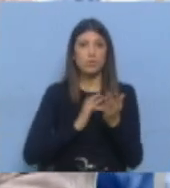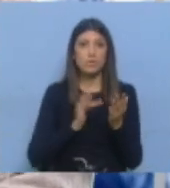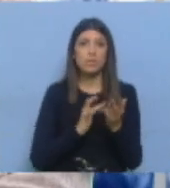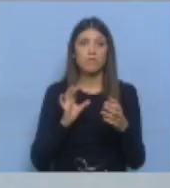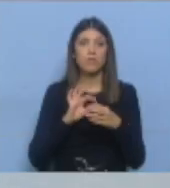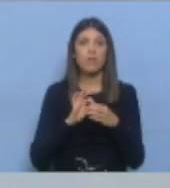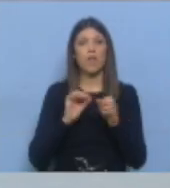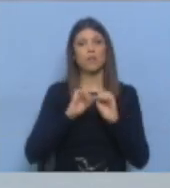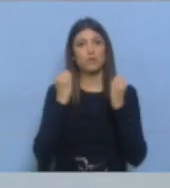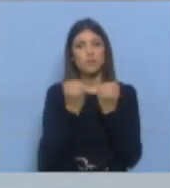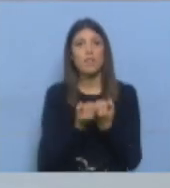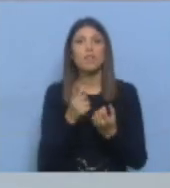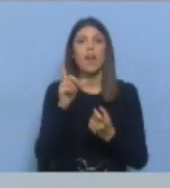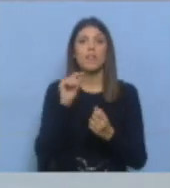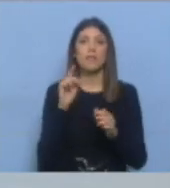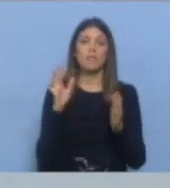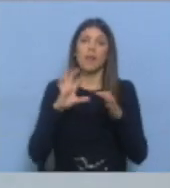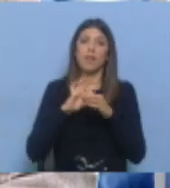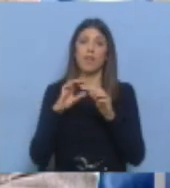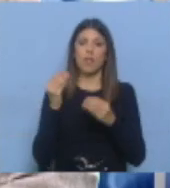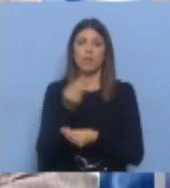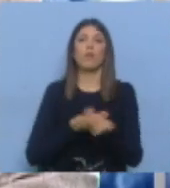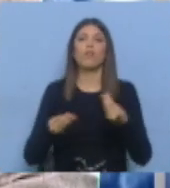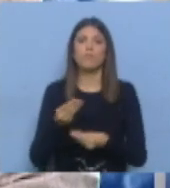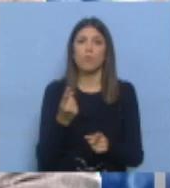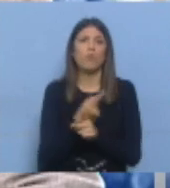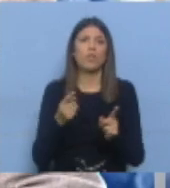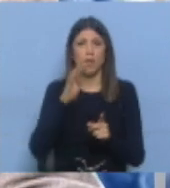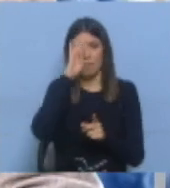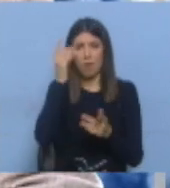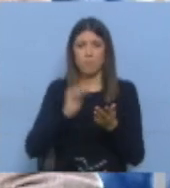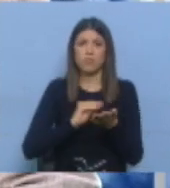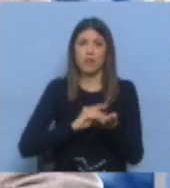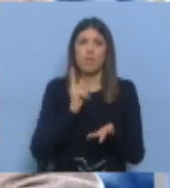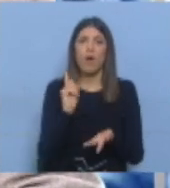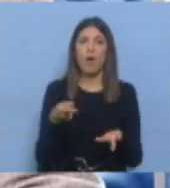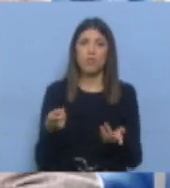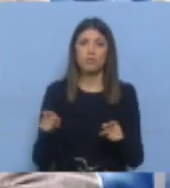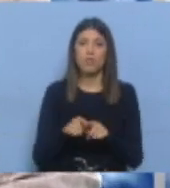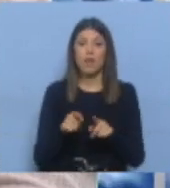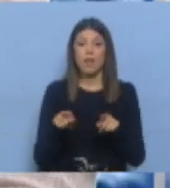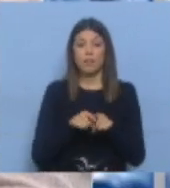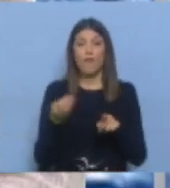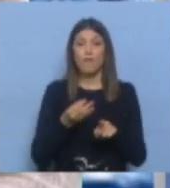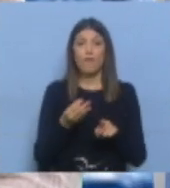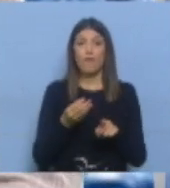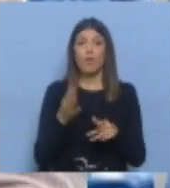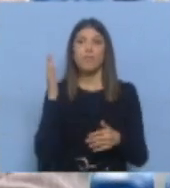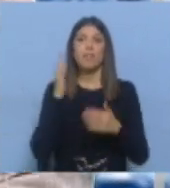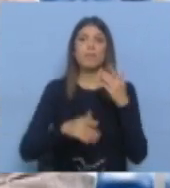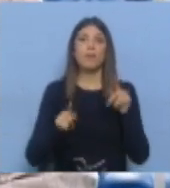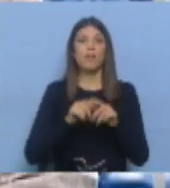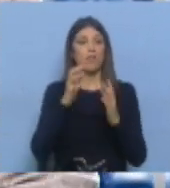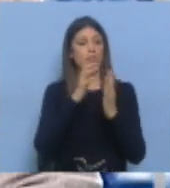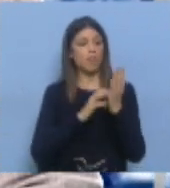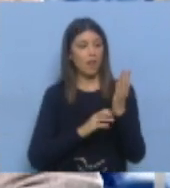tremenda receptividade é no verdade, mundo. É verdade, teve também... No início acho que também foi mais a surpresa de repente ter um texto deste